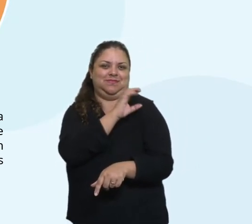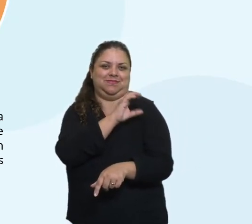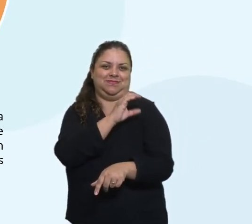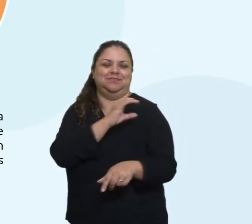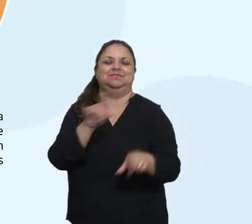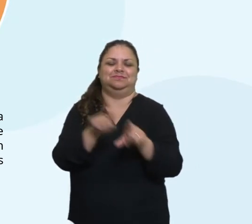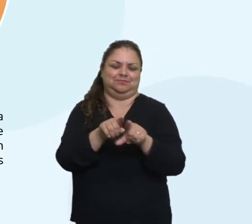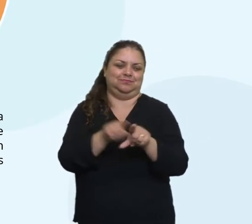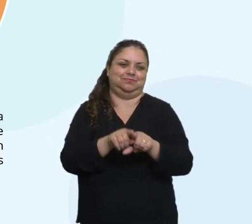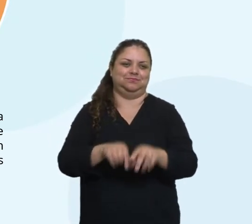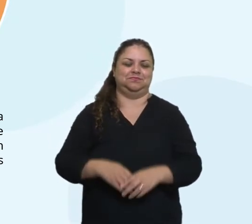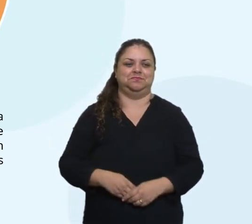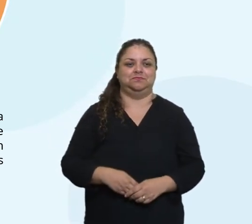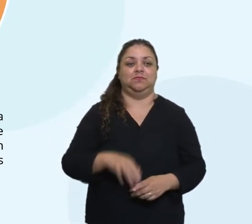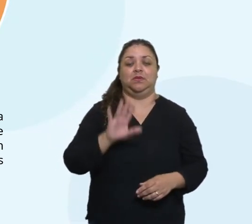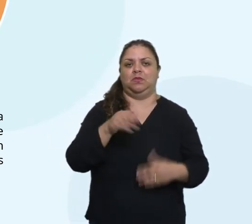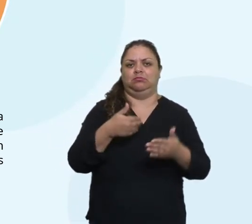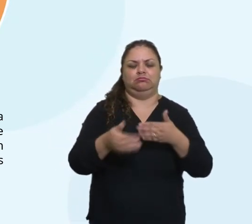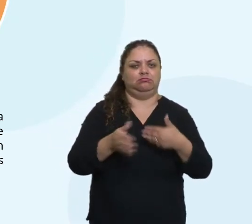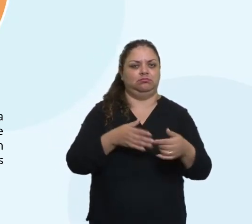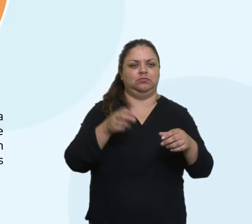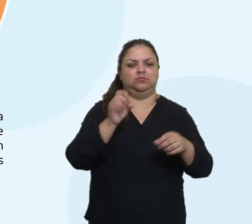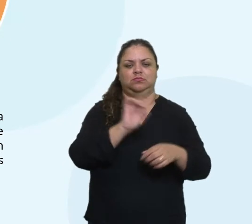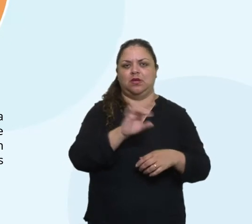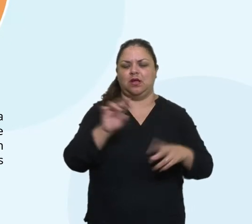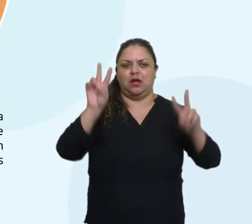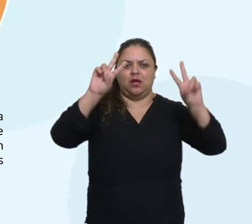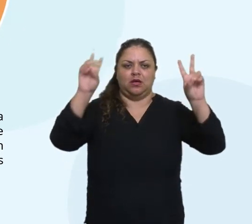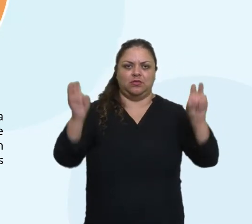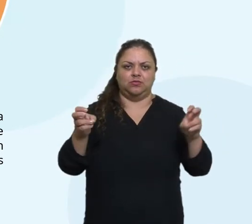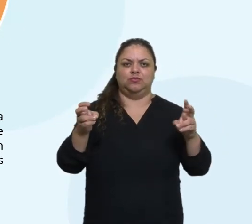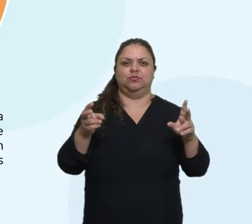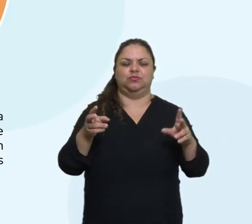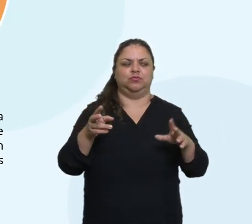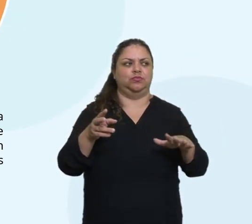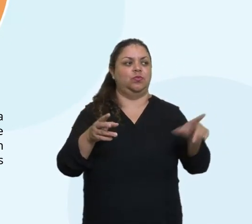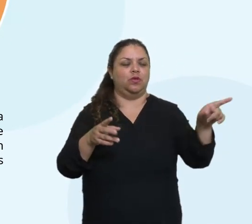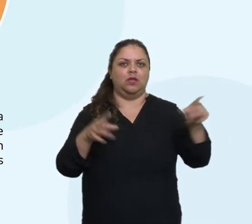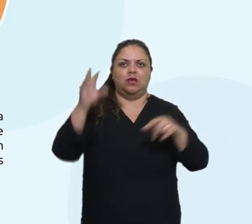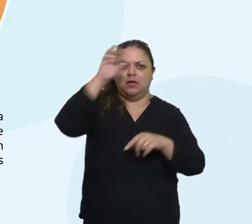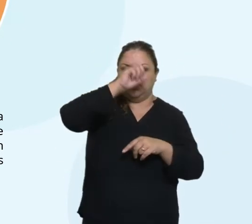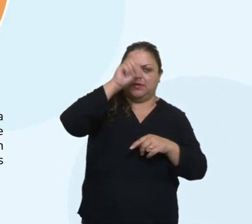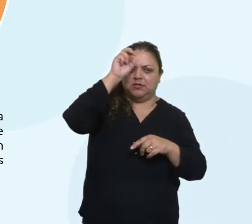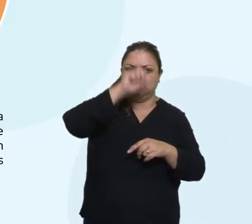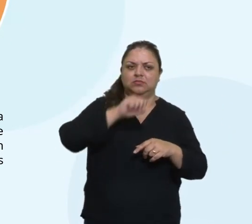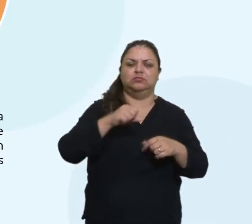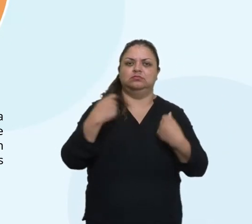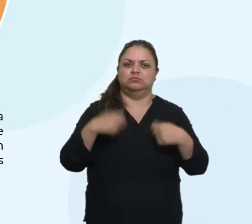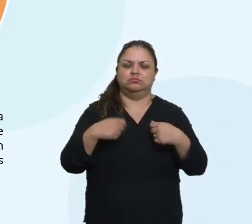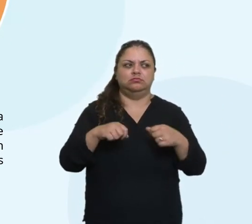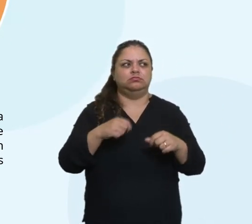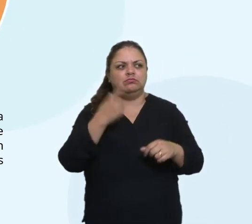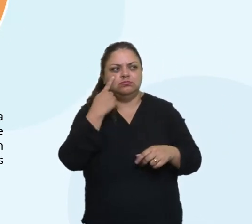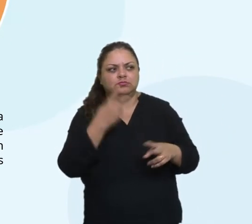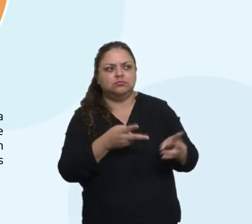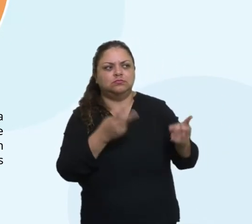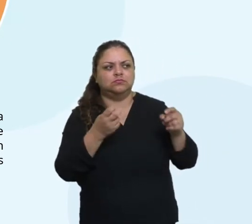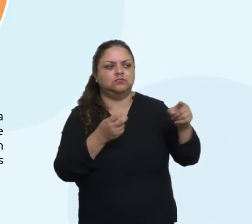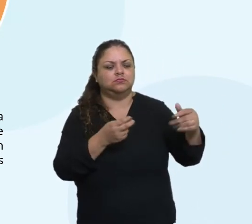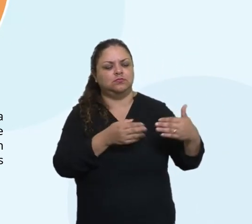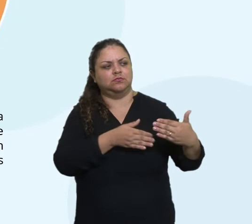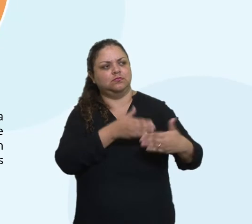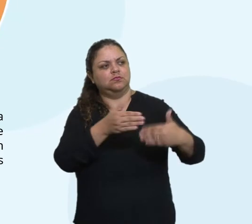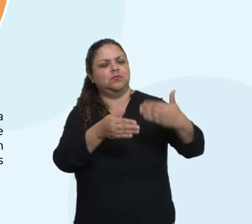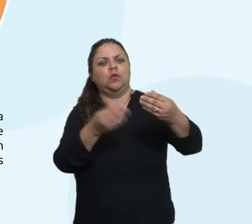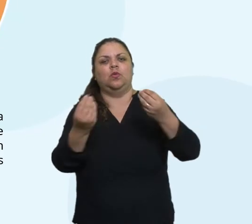a cada assunto toalha da aprendizagem deve mapear uma sequência específica de conhecimento e competências que se